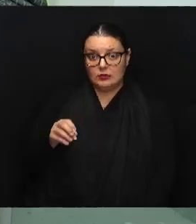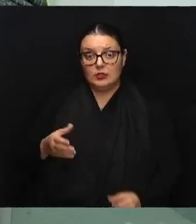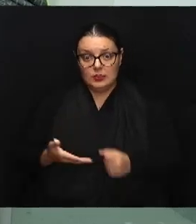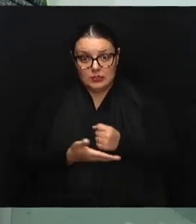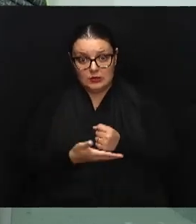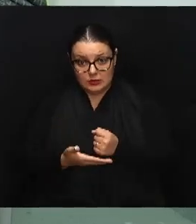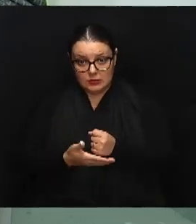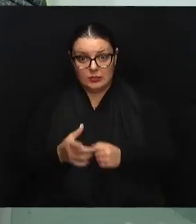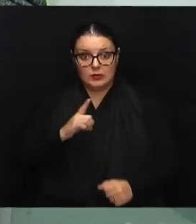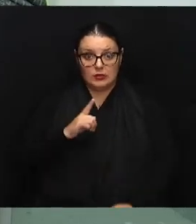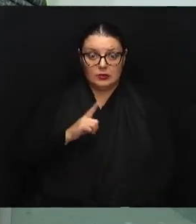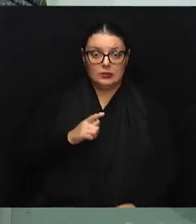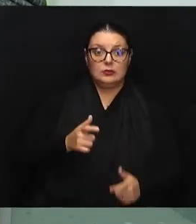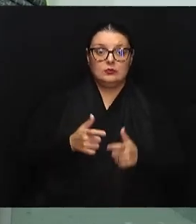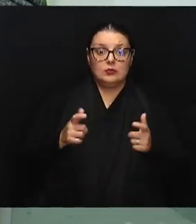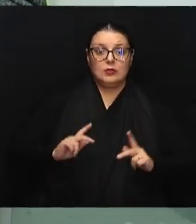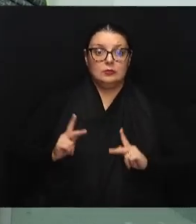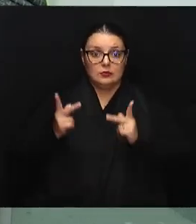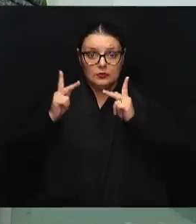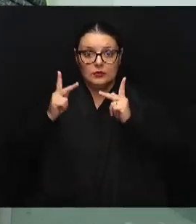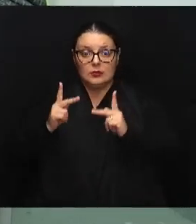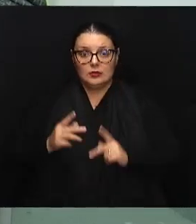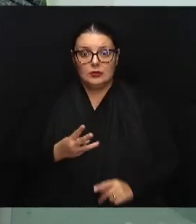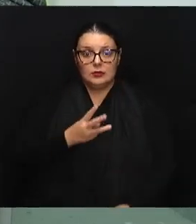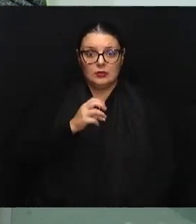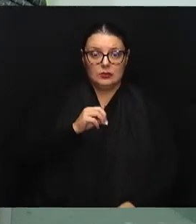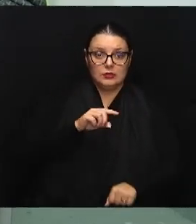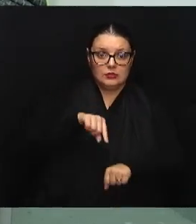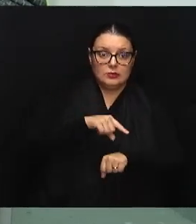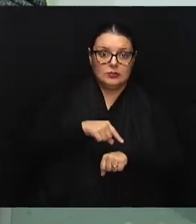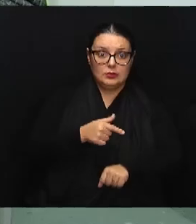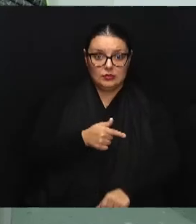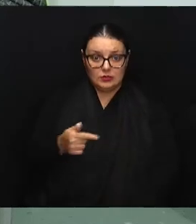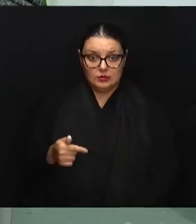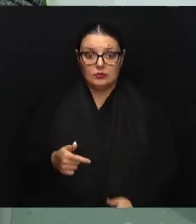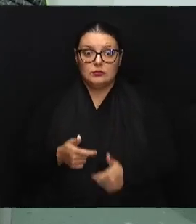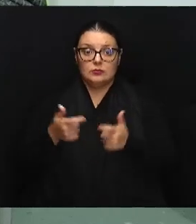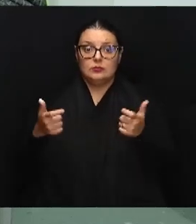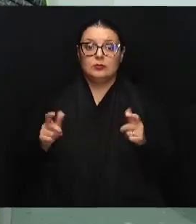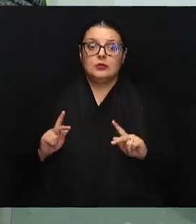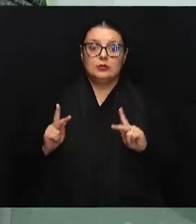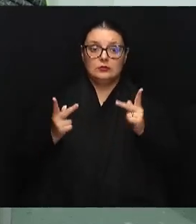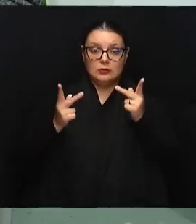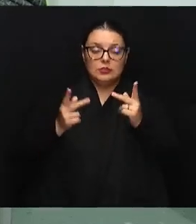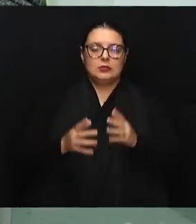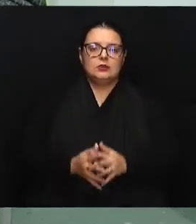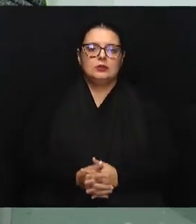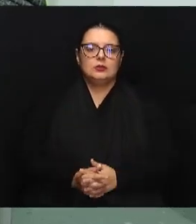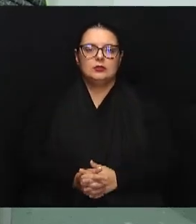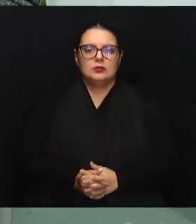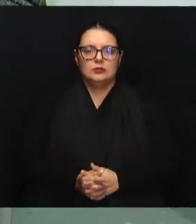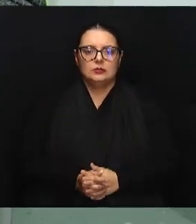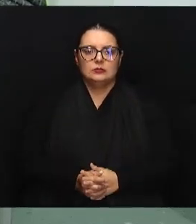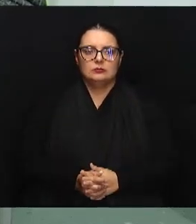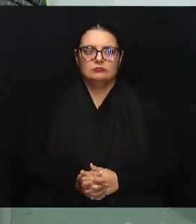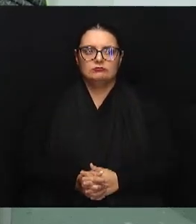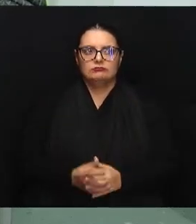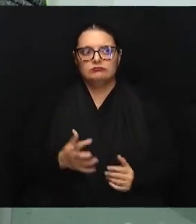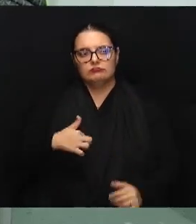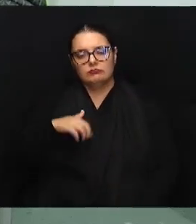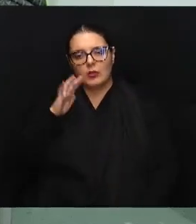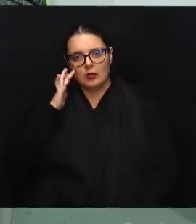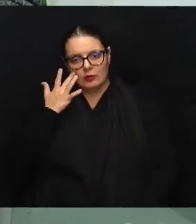básico. Temos também uma grande conquista de 30 horas semanais, uma grande conquista. Então, eu acho